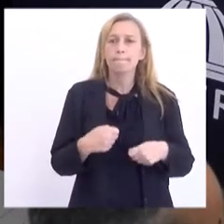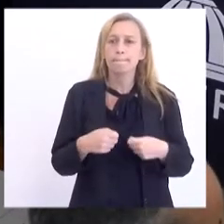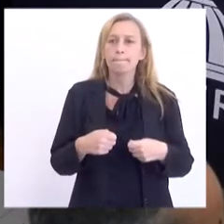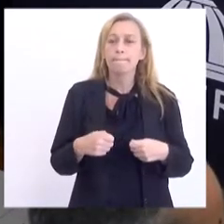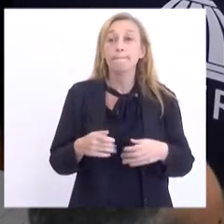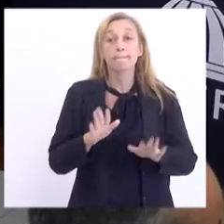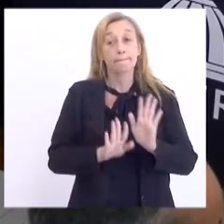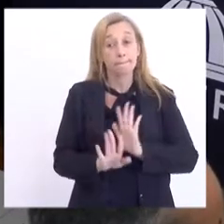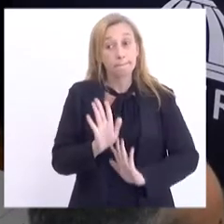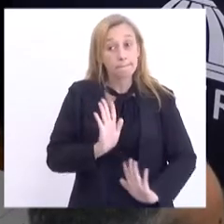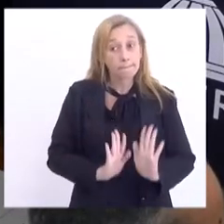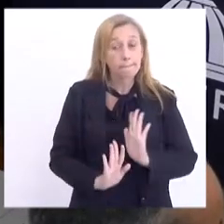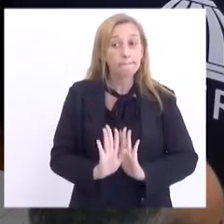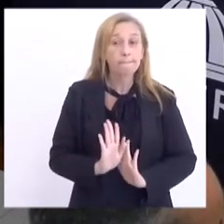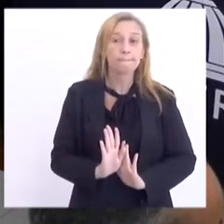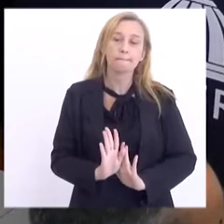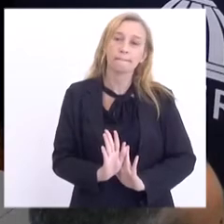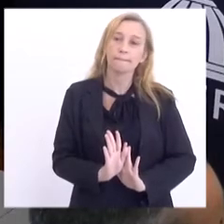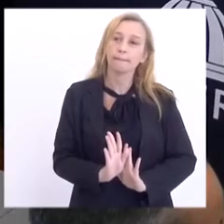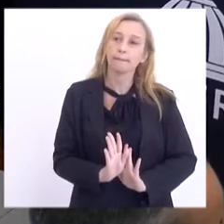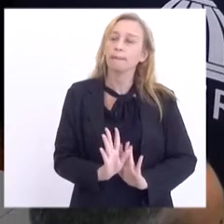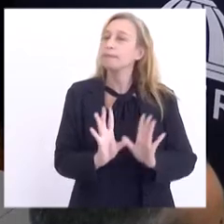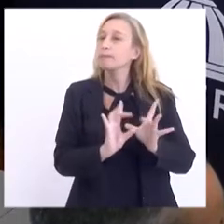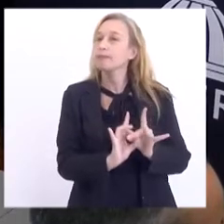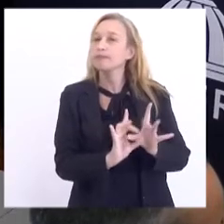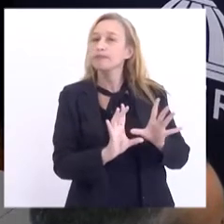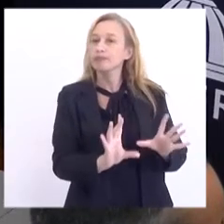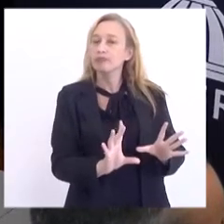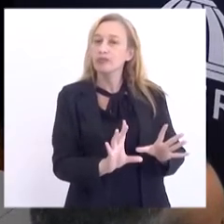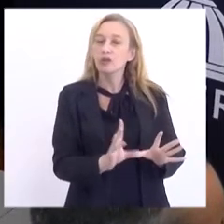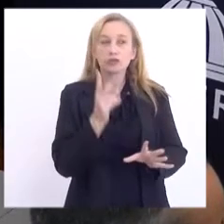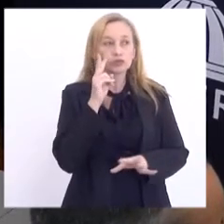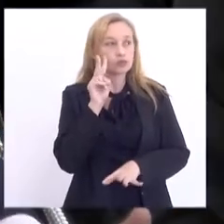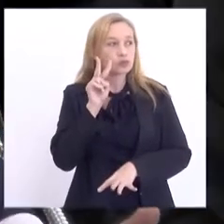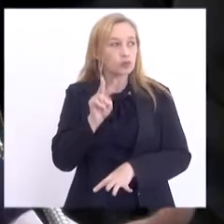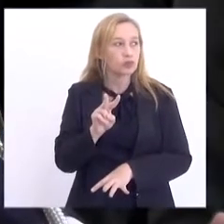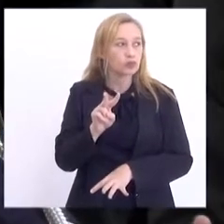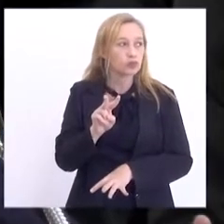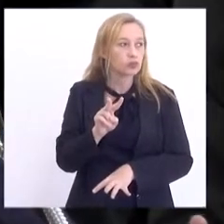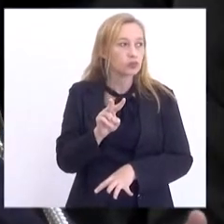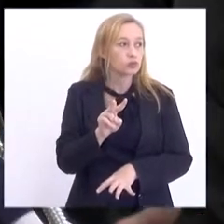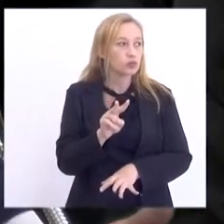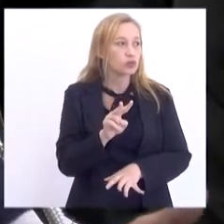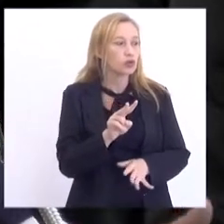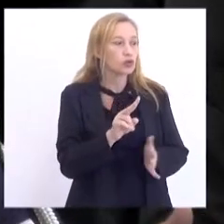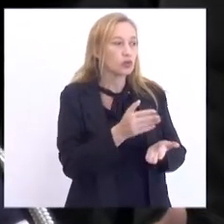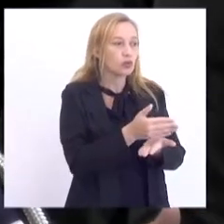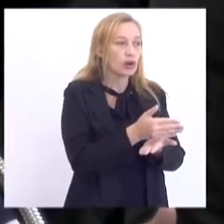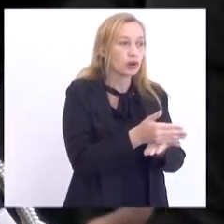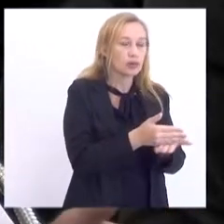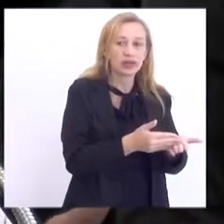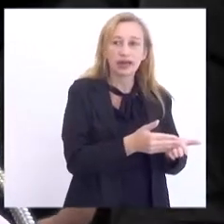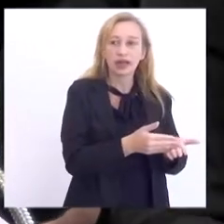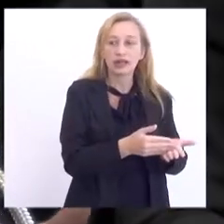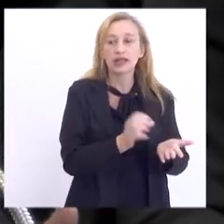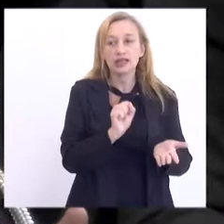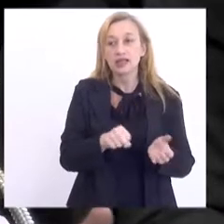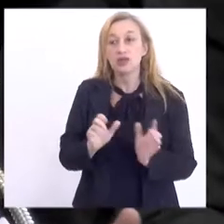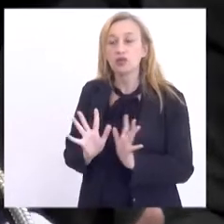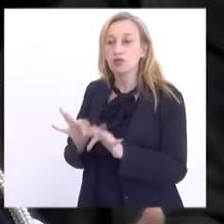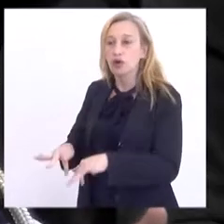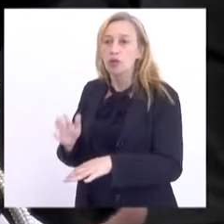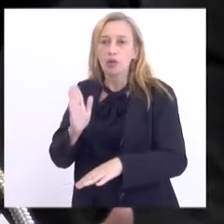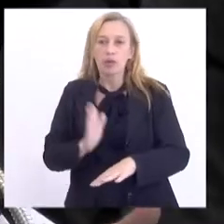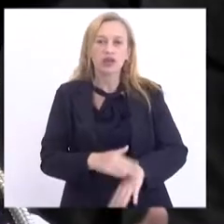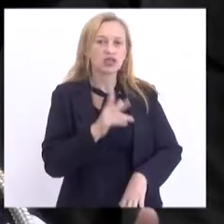tomar cuidado e deixar de olhar o meio e olhar o Finn que que eu quero dizer com isso por